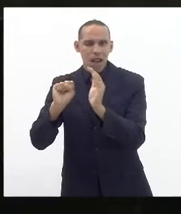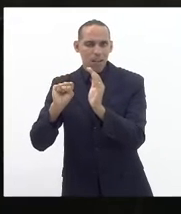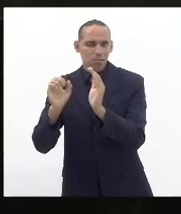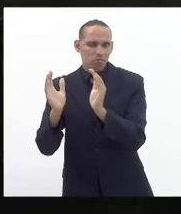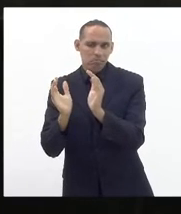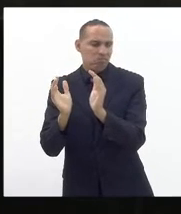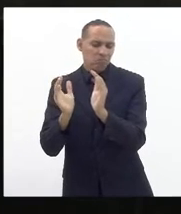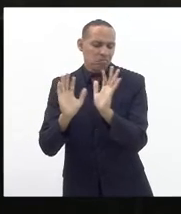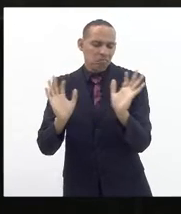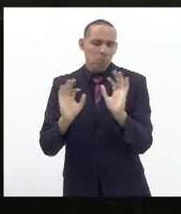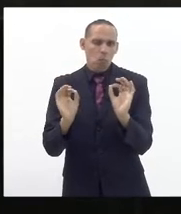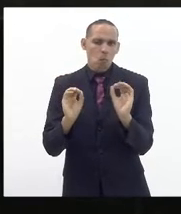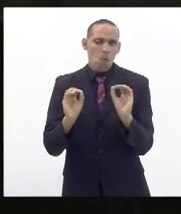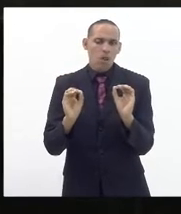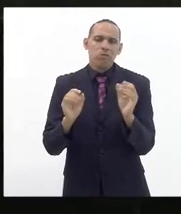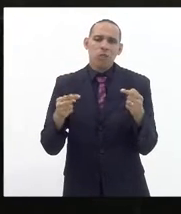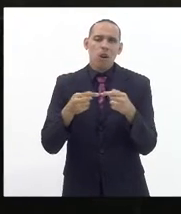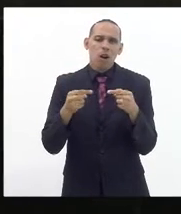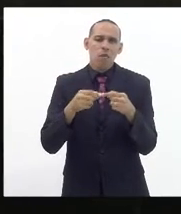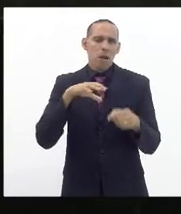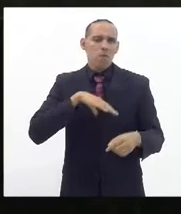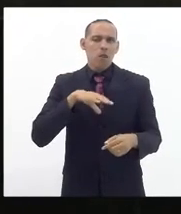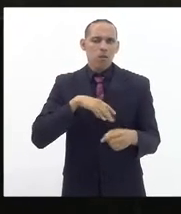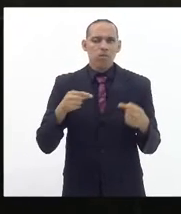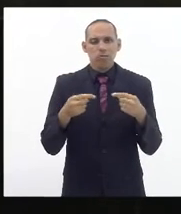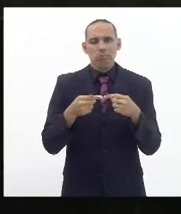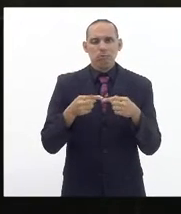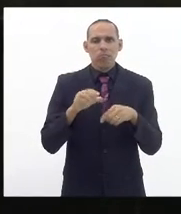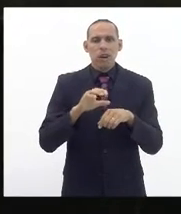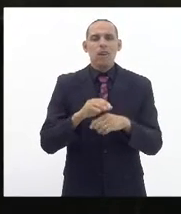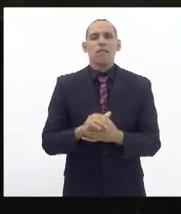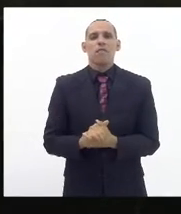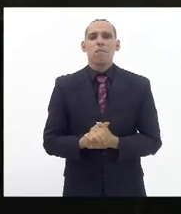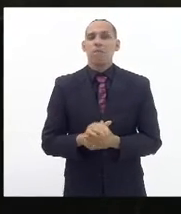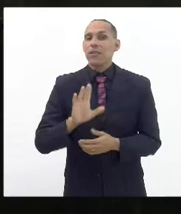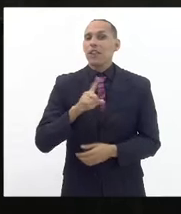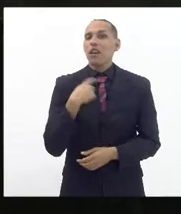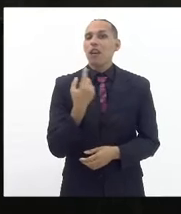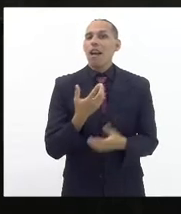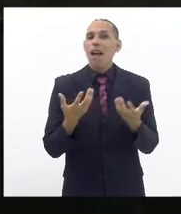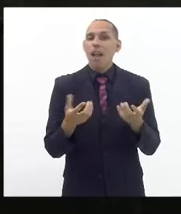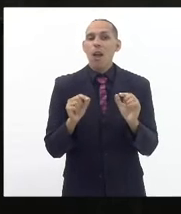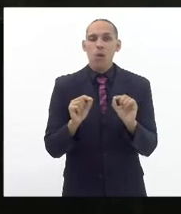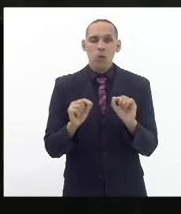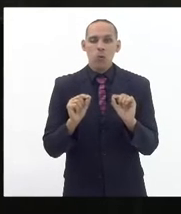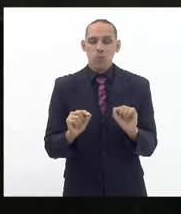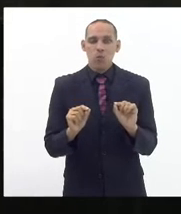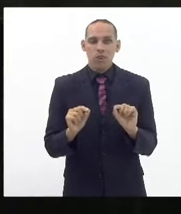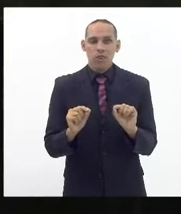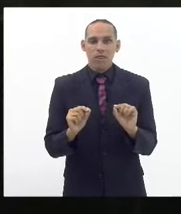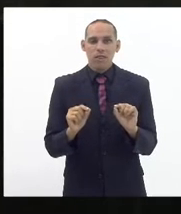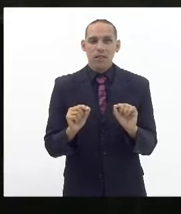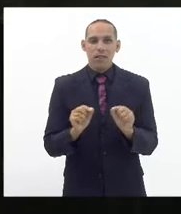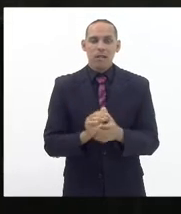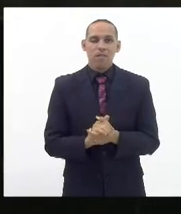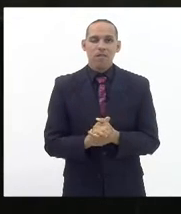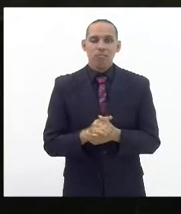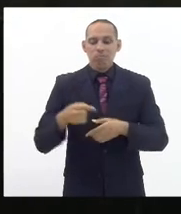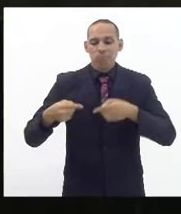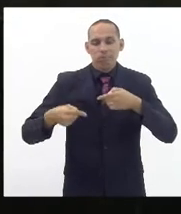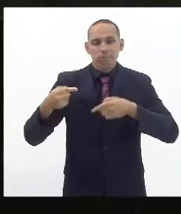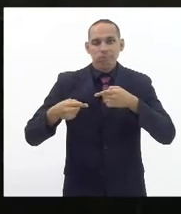porque corresponde à norma culta, mas nós queríamos trazer aqui, de fato, um debate que qualificasse